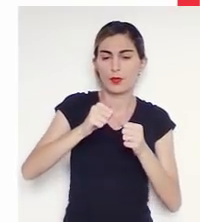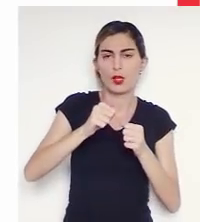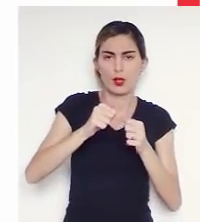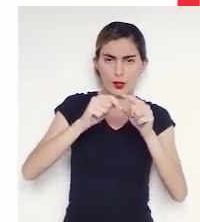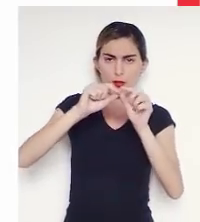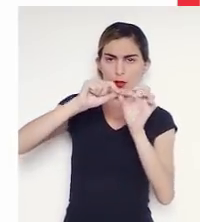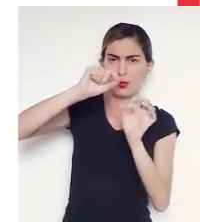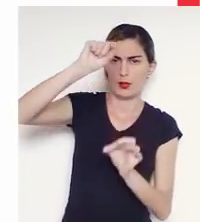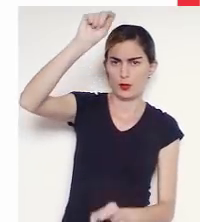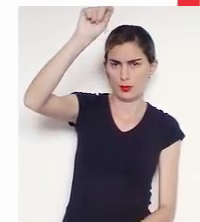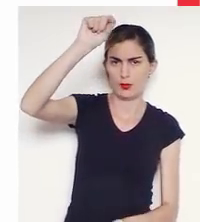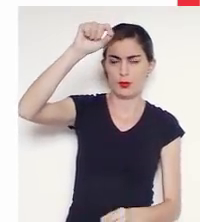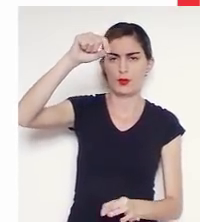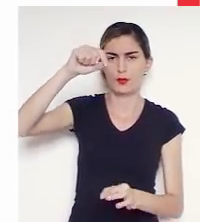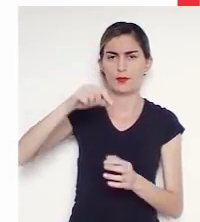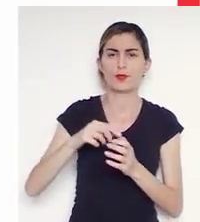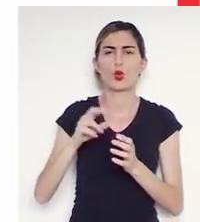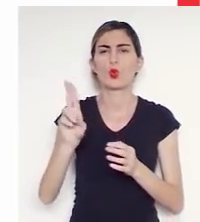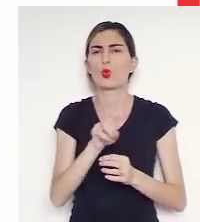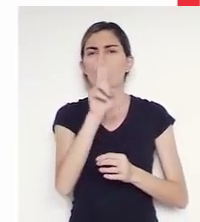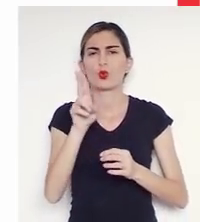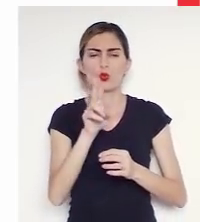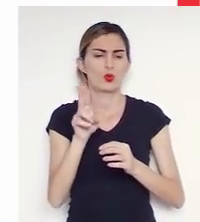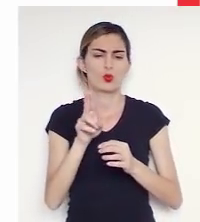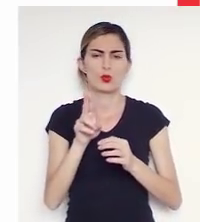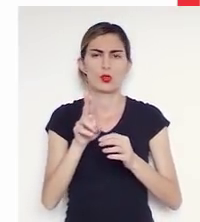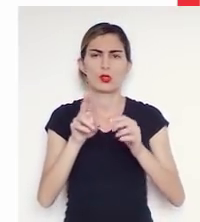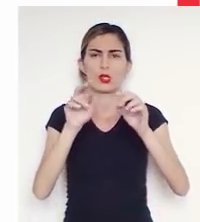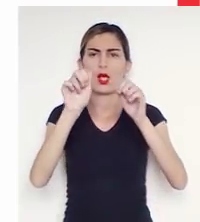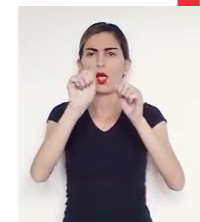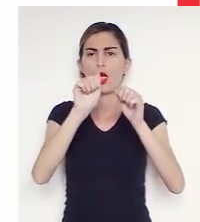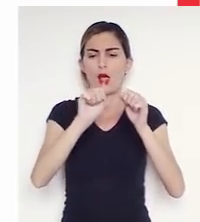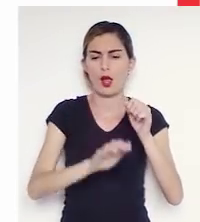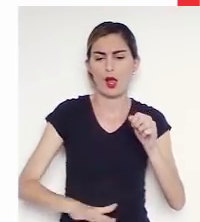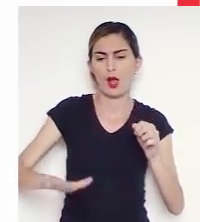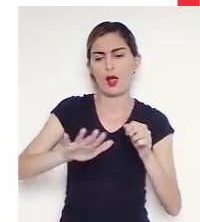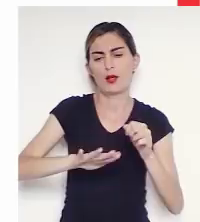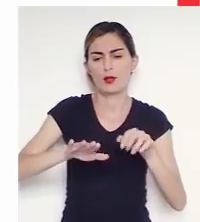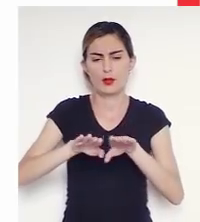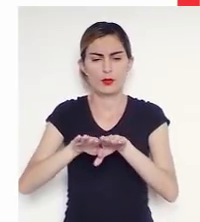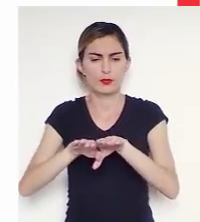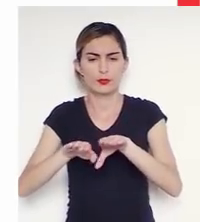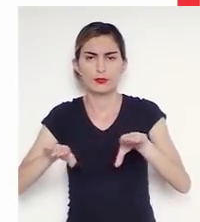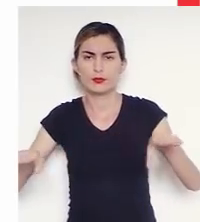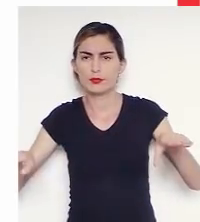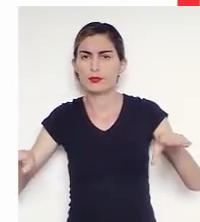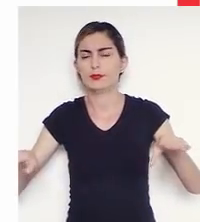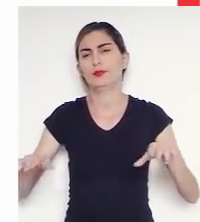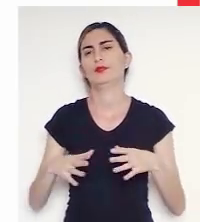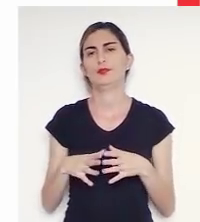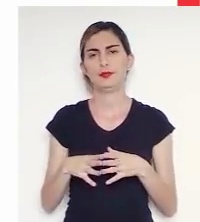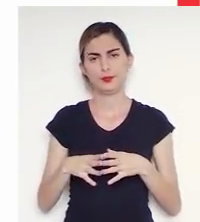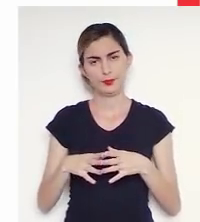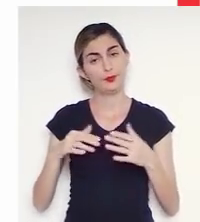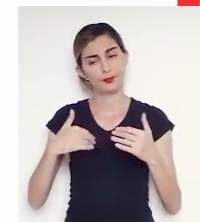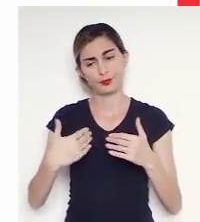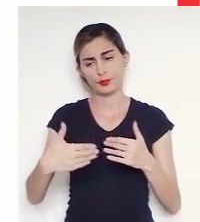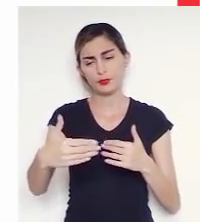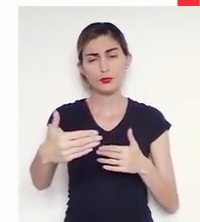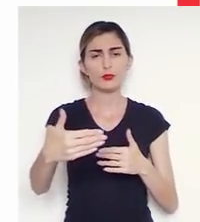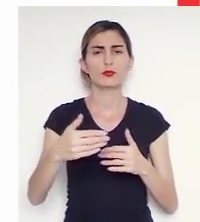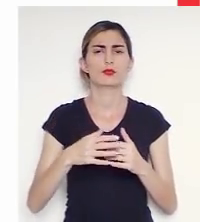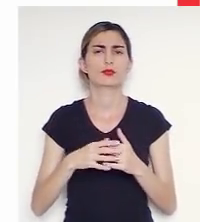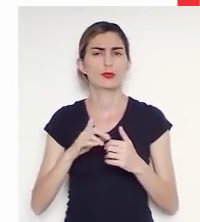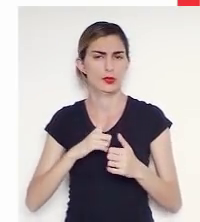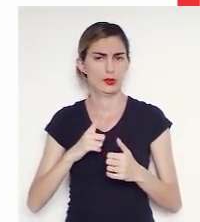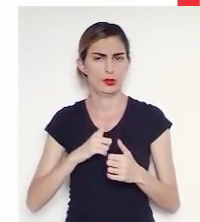é utilizado justamente para a medição de áreas de superfícies. Indo um pouco